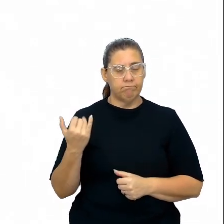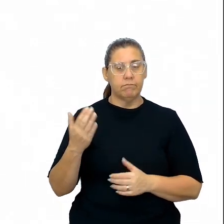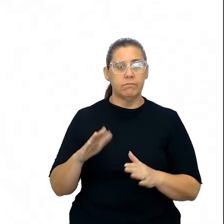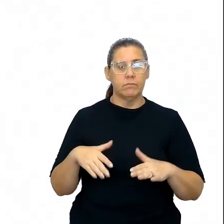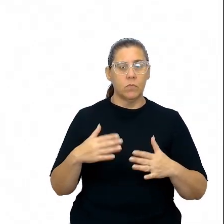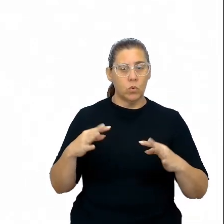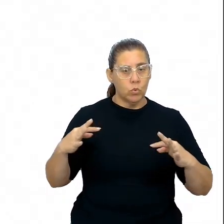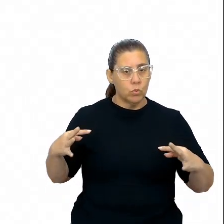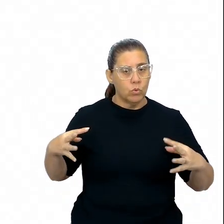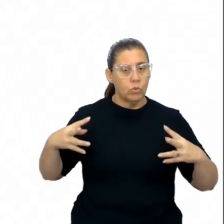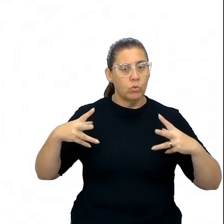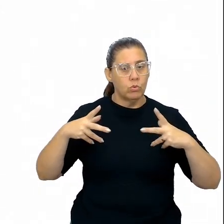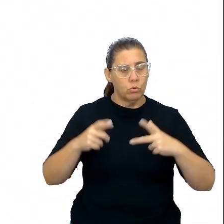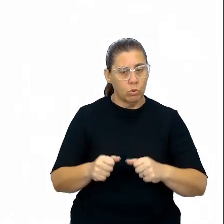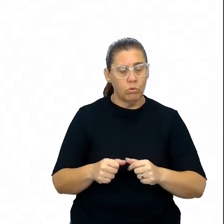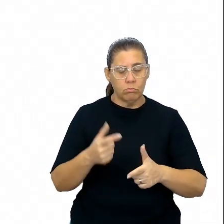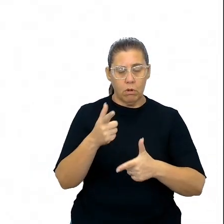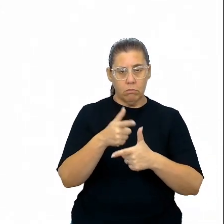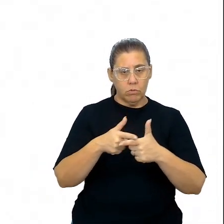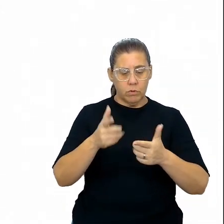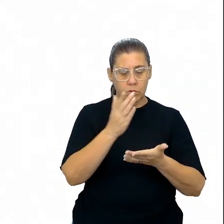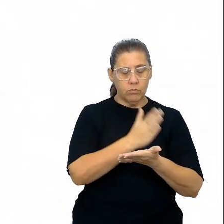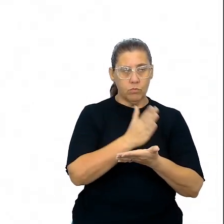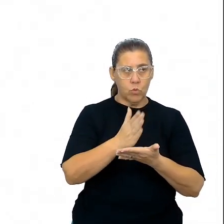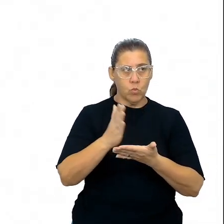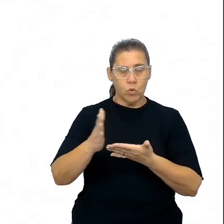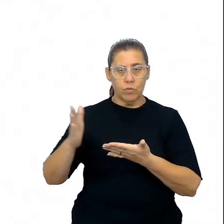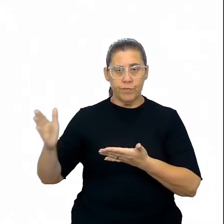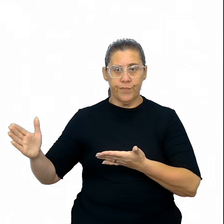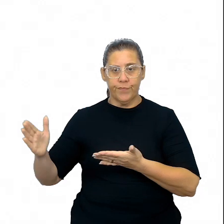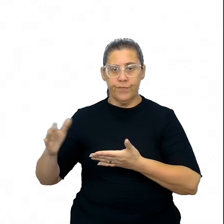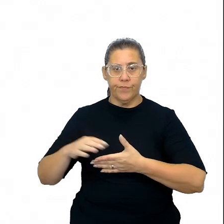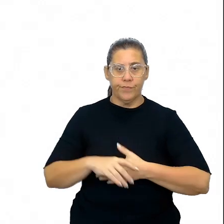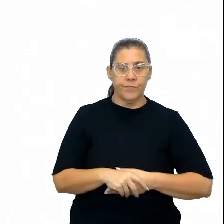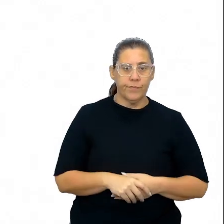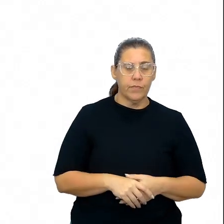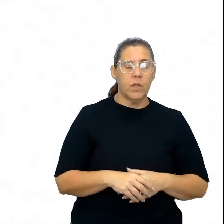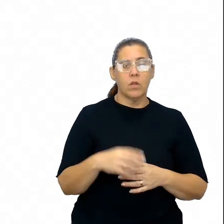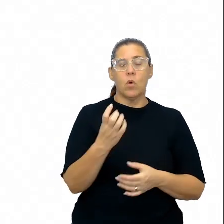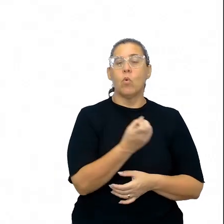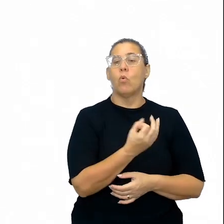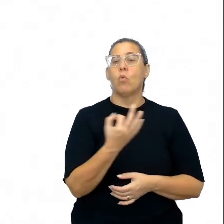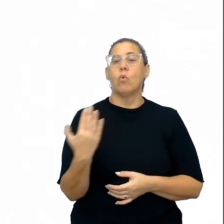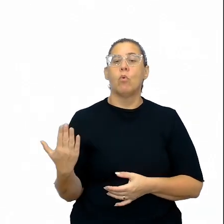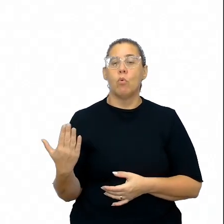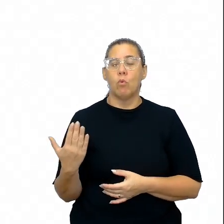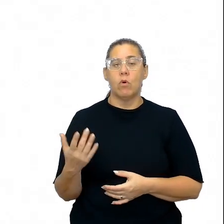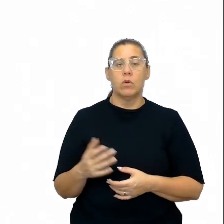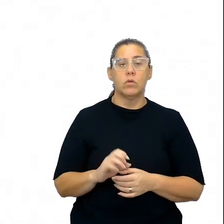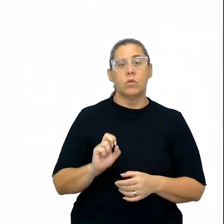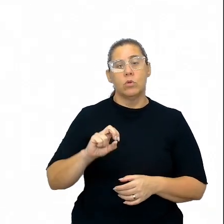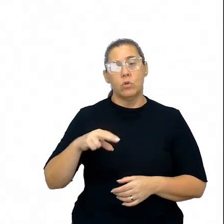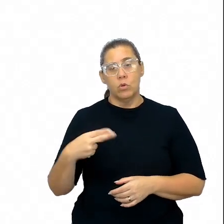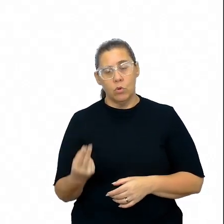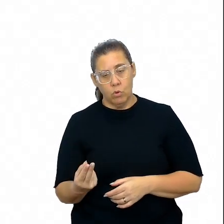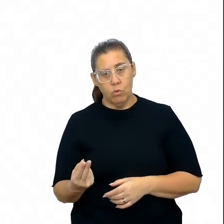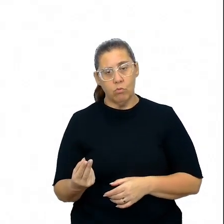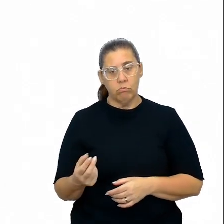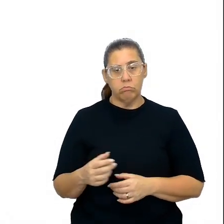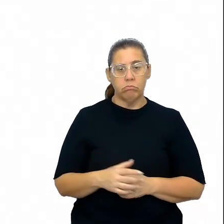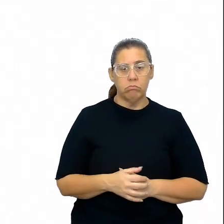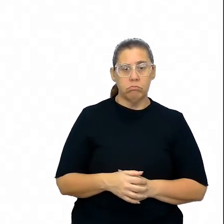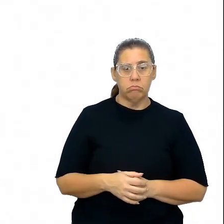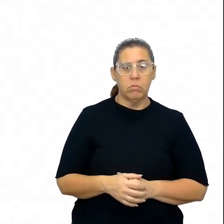um todo é dividido em partes, equivalentes em quantidades de superfícies ou de elementos.